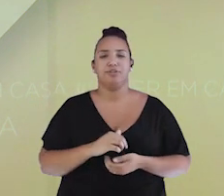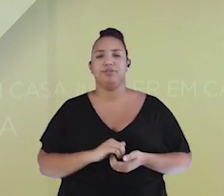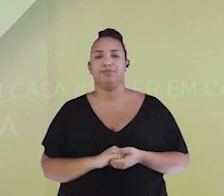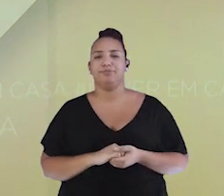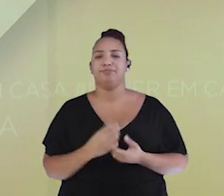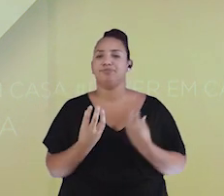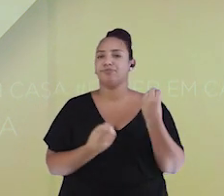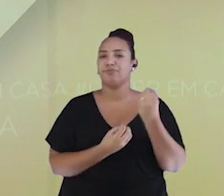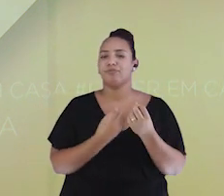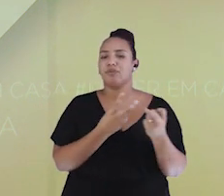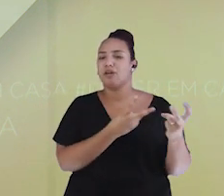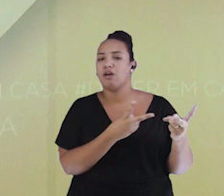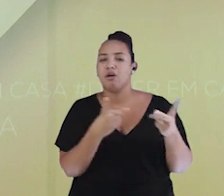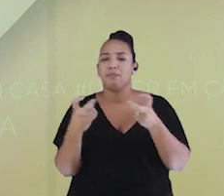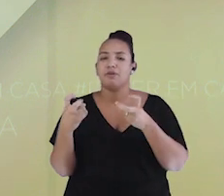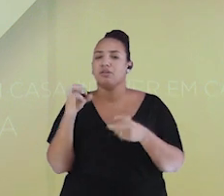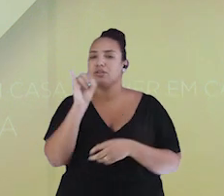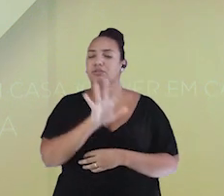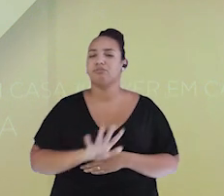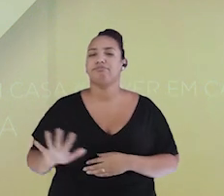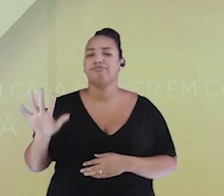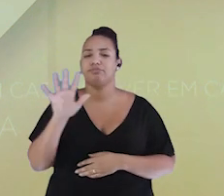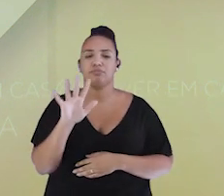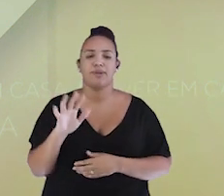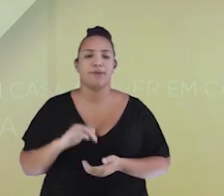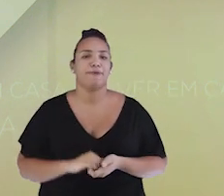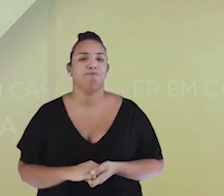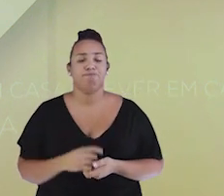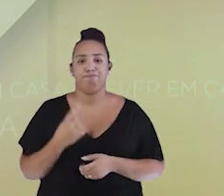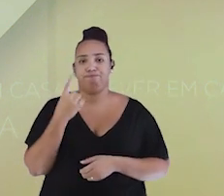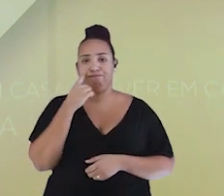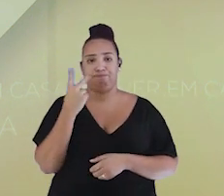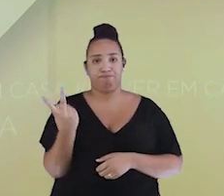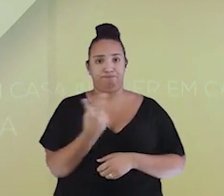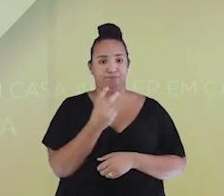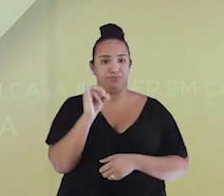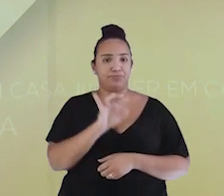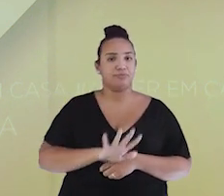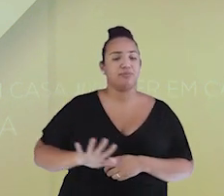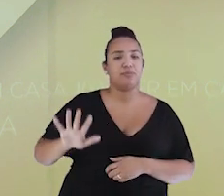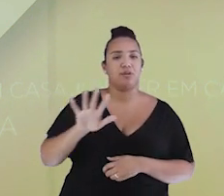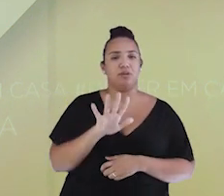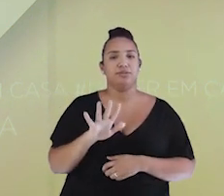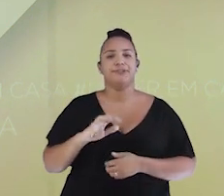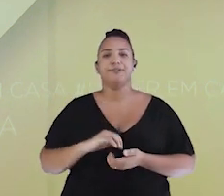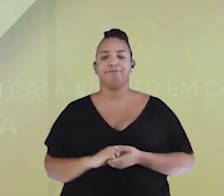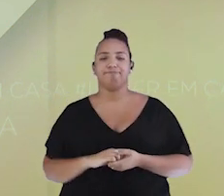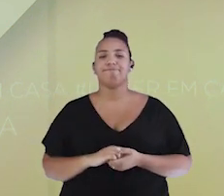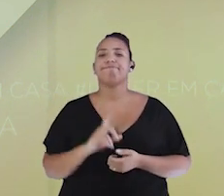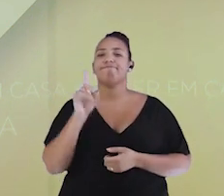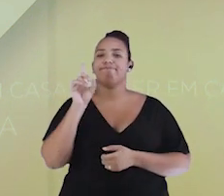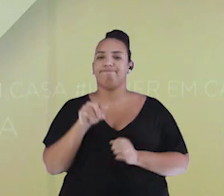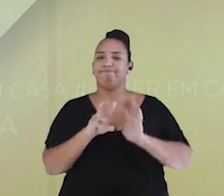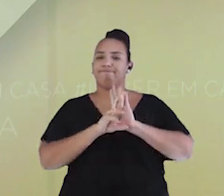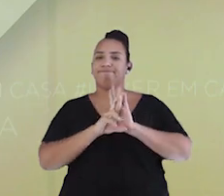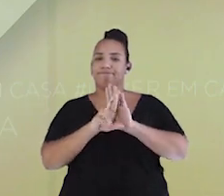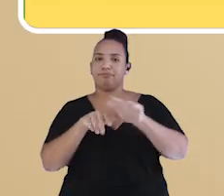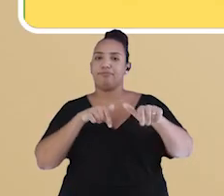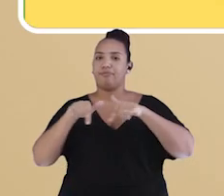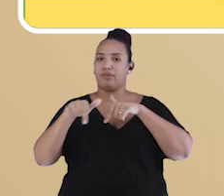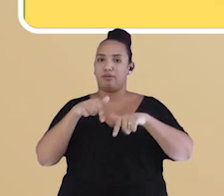evidencia em nosso cotidiano? Como é possível perceber isso nas paisagens? Olhem as duas